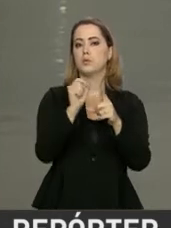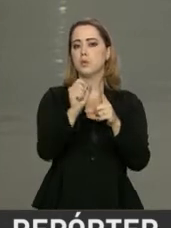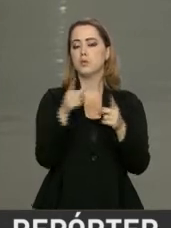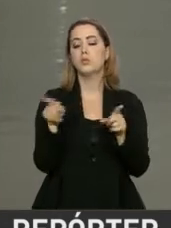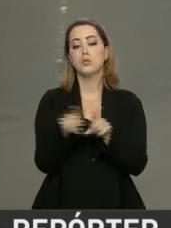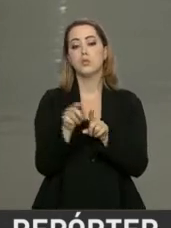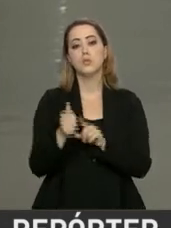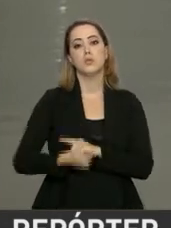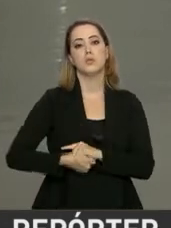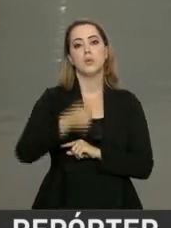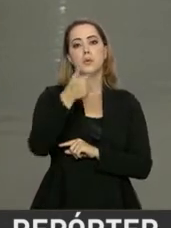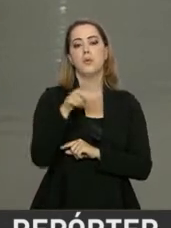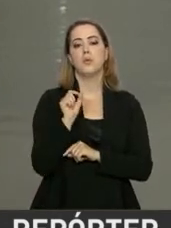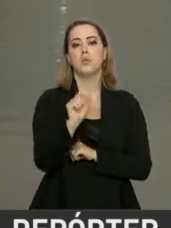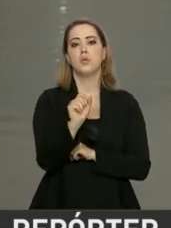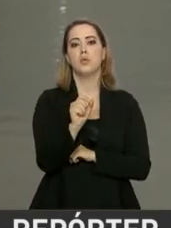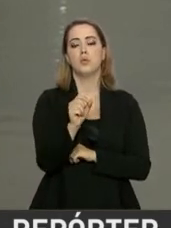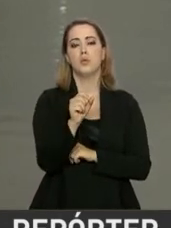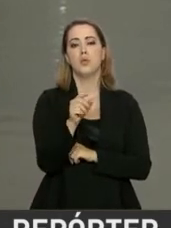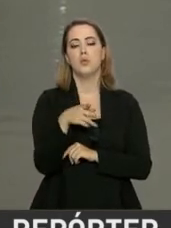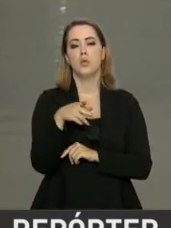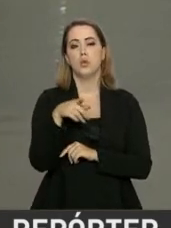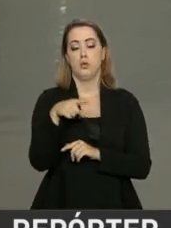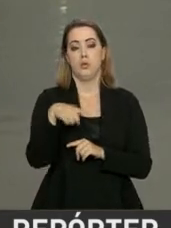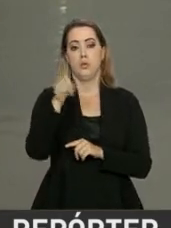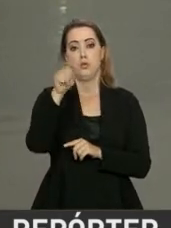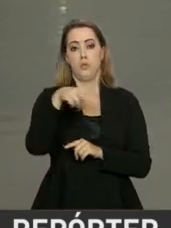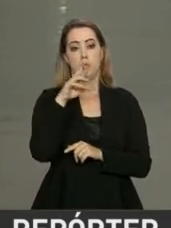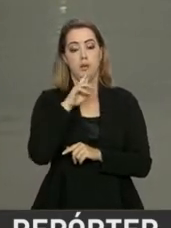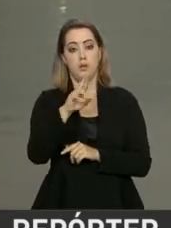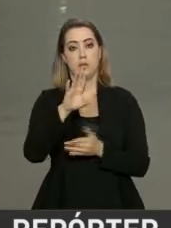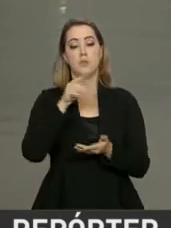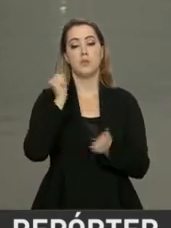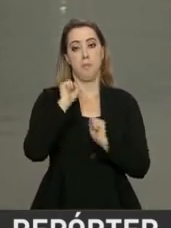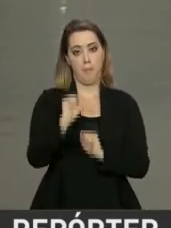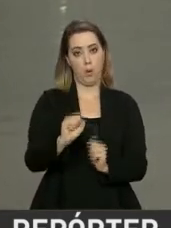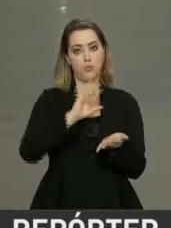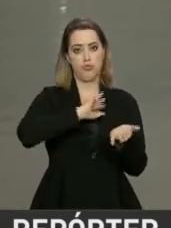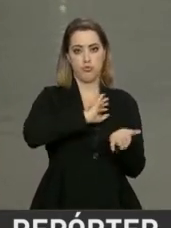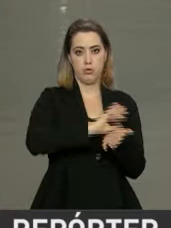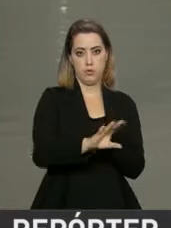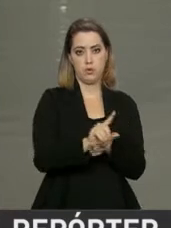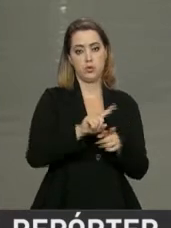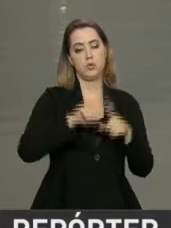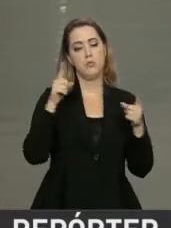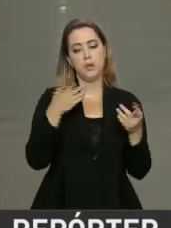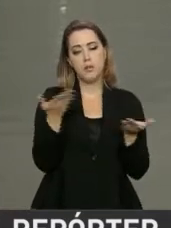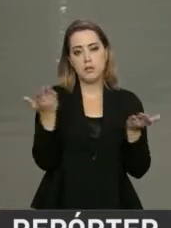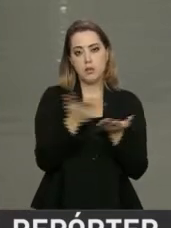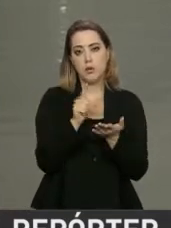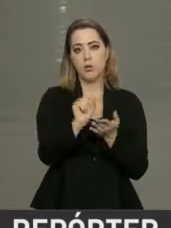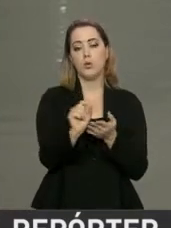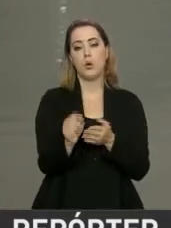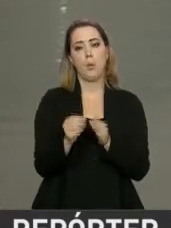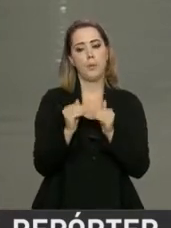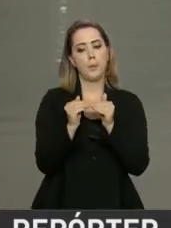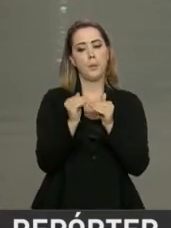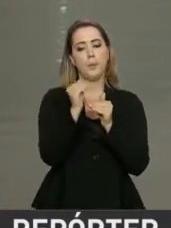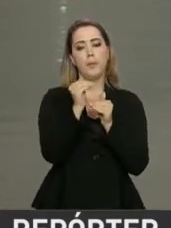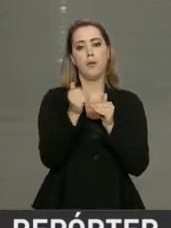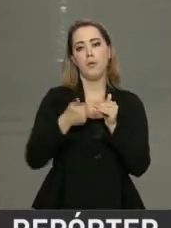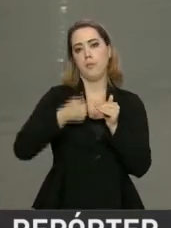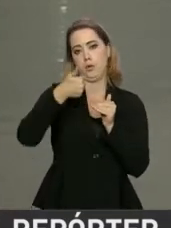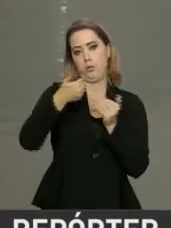o melhor deles é o grau de investimento mas é uma melhora na confiança do mercado em relação à empresa